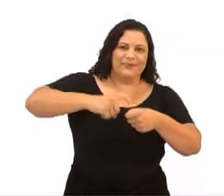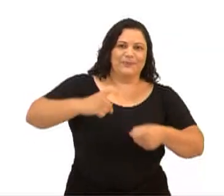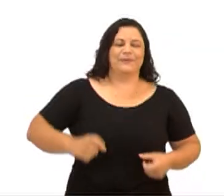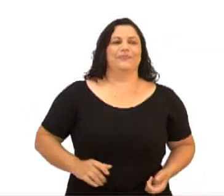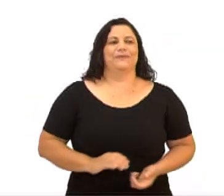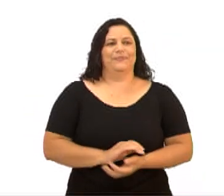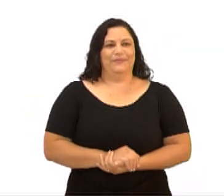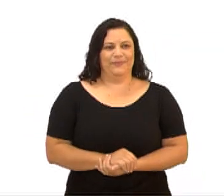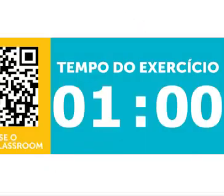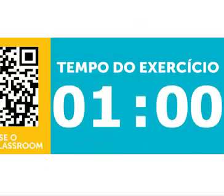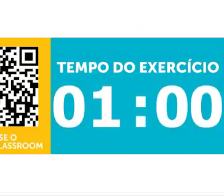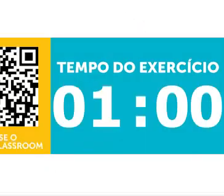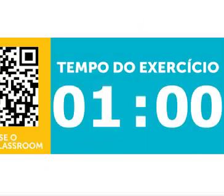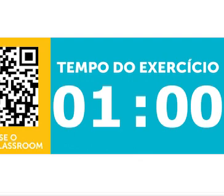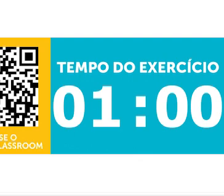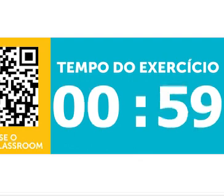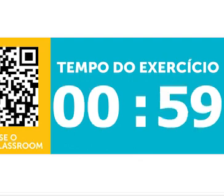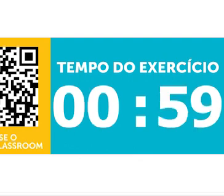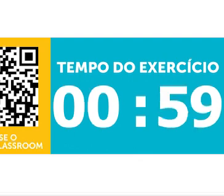volta.